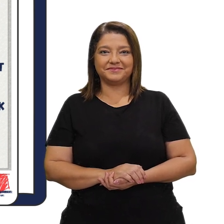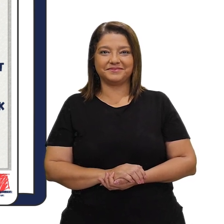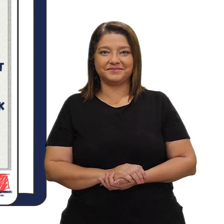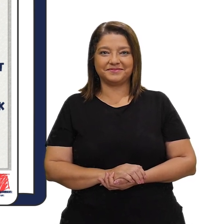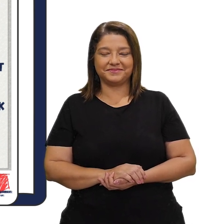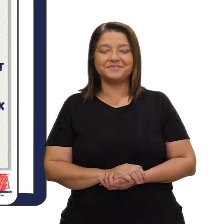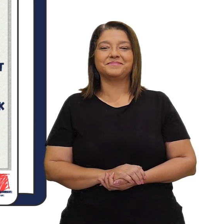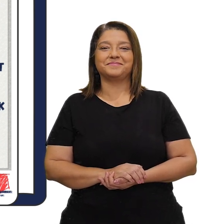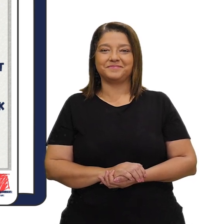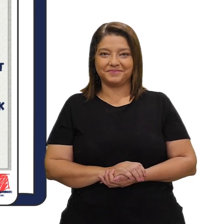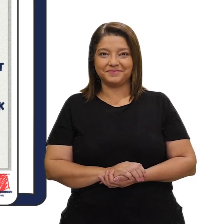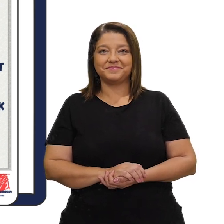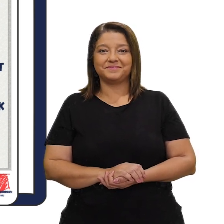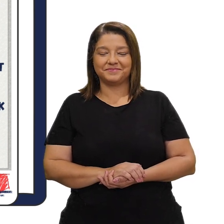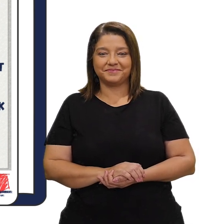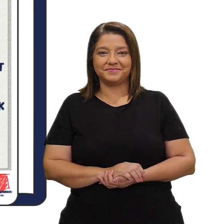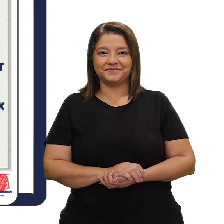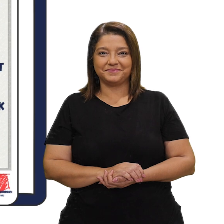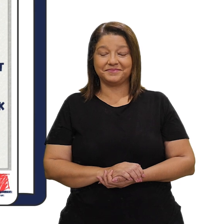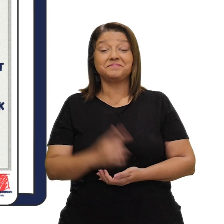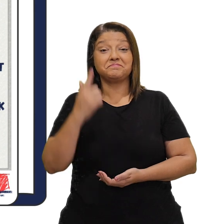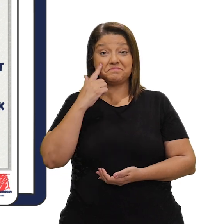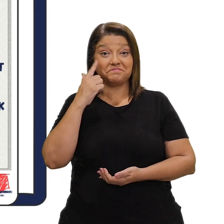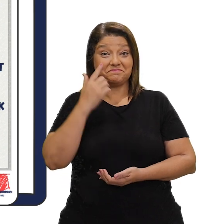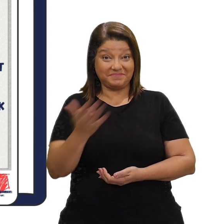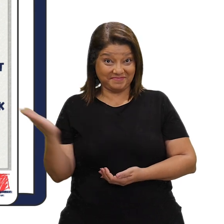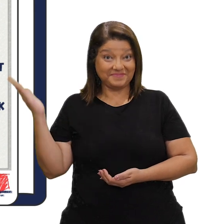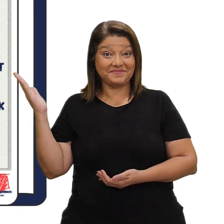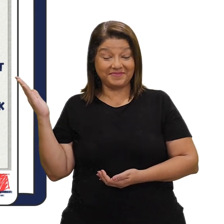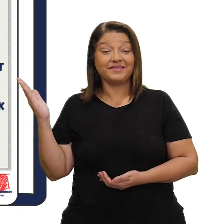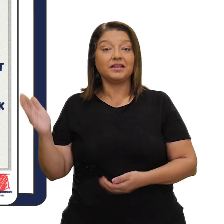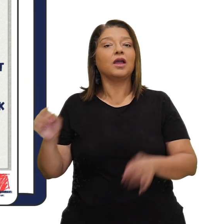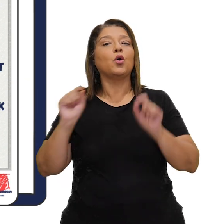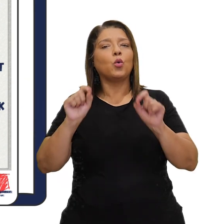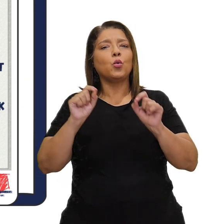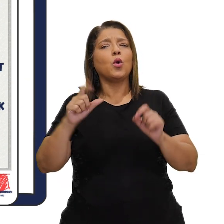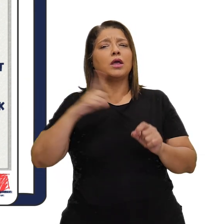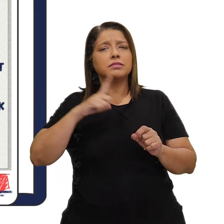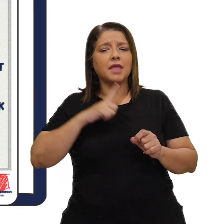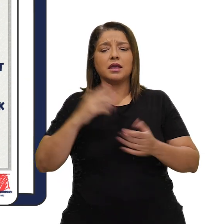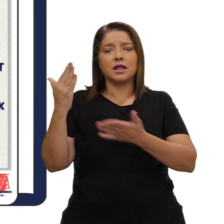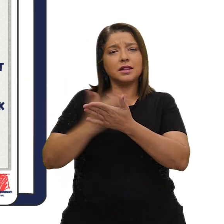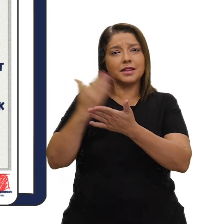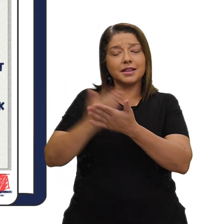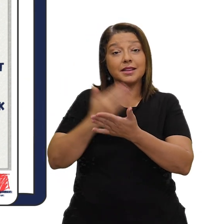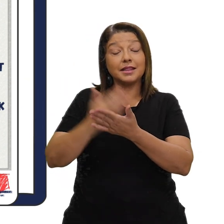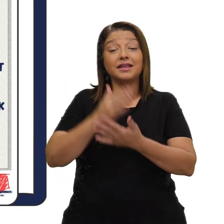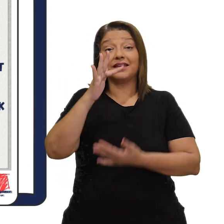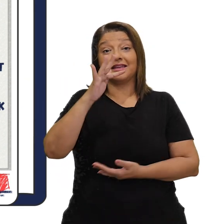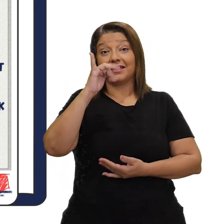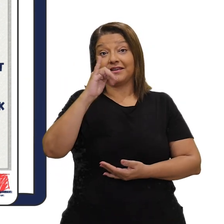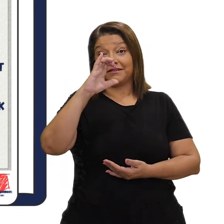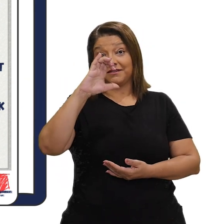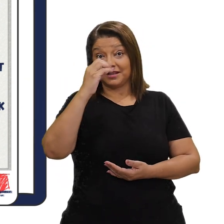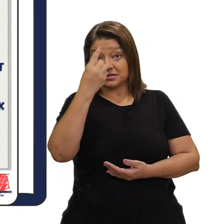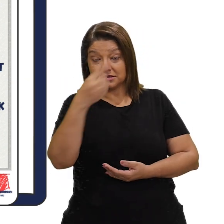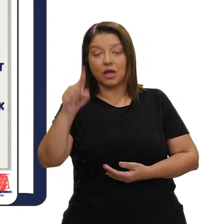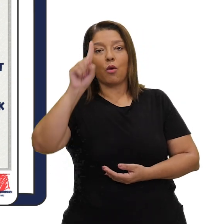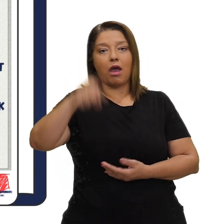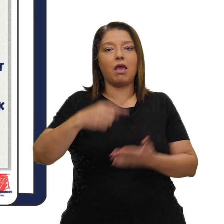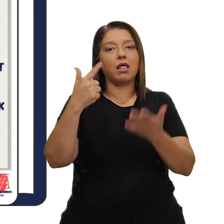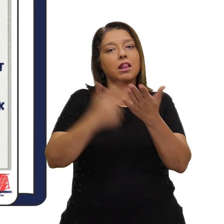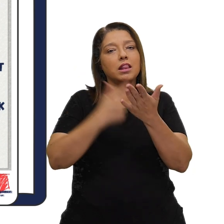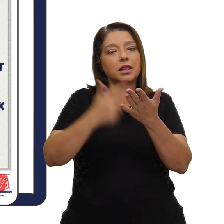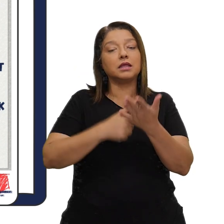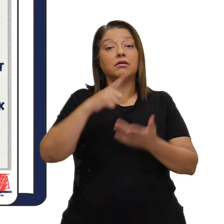do Hospício, de Lima Barreto. Já os diários de ficção são livros escritos por